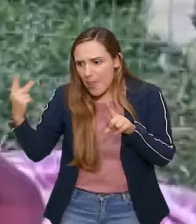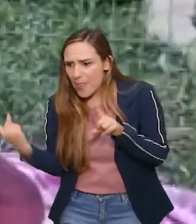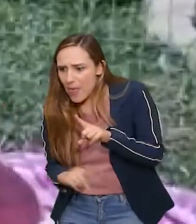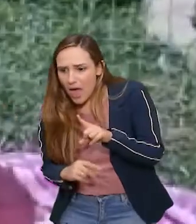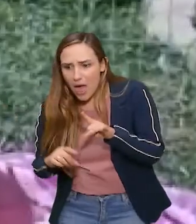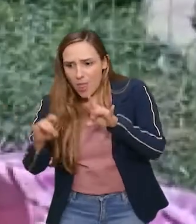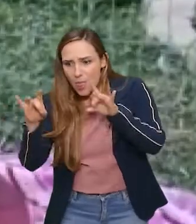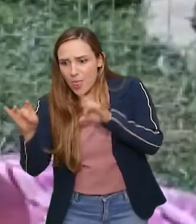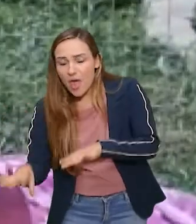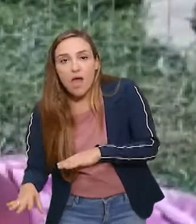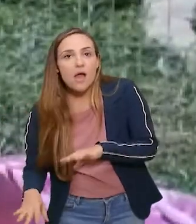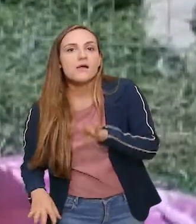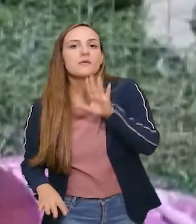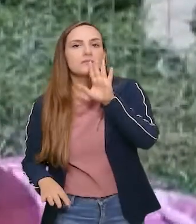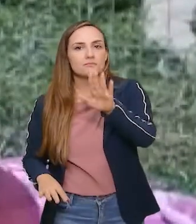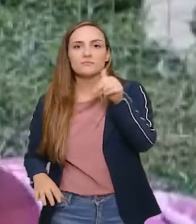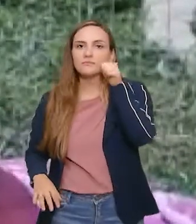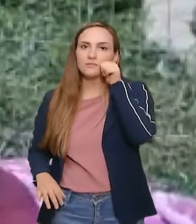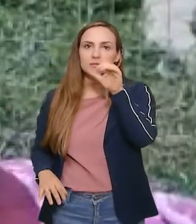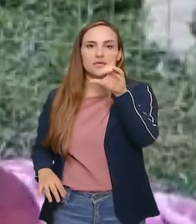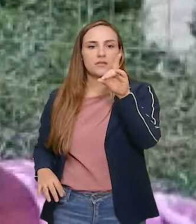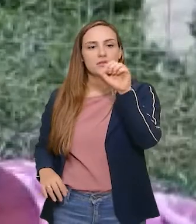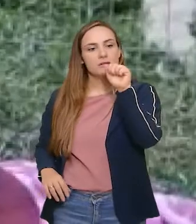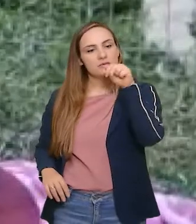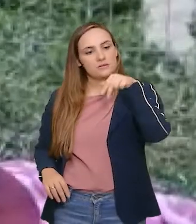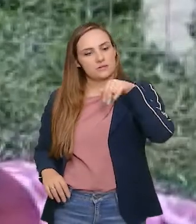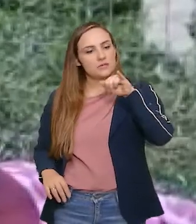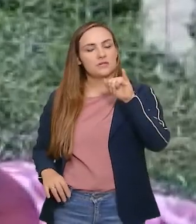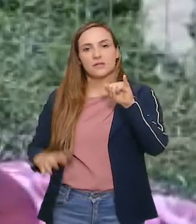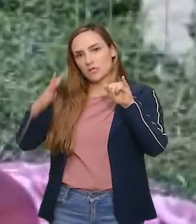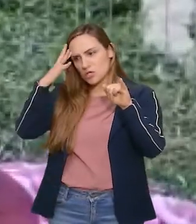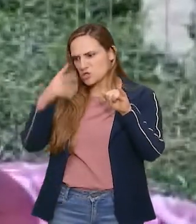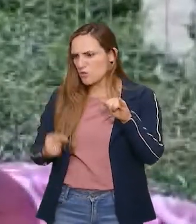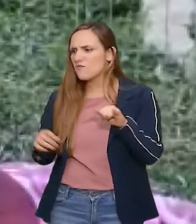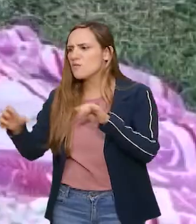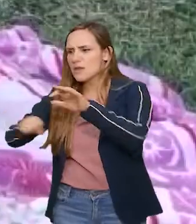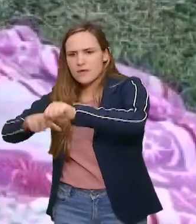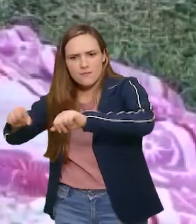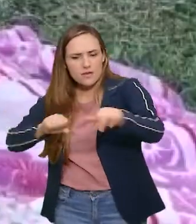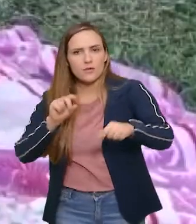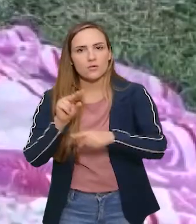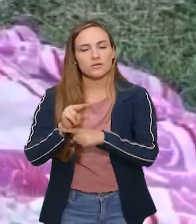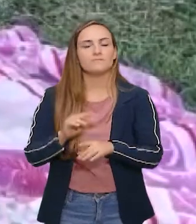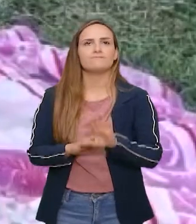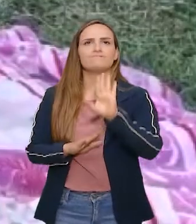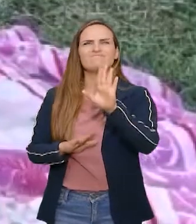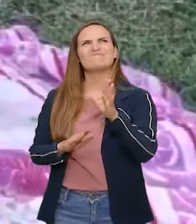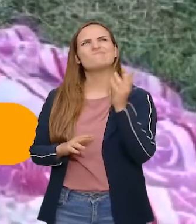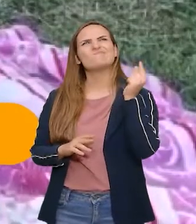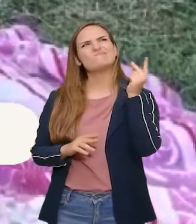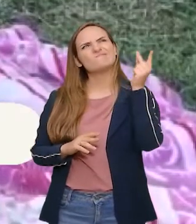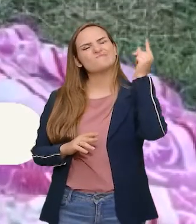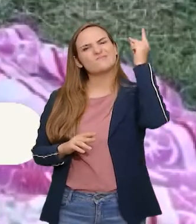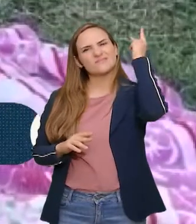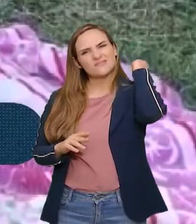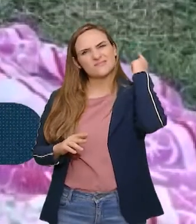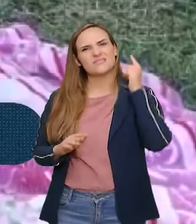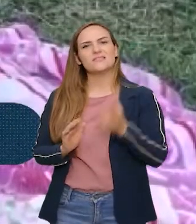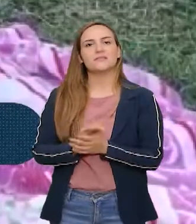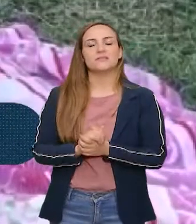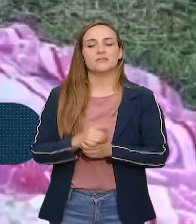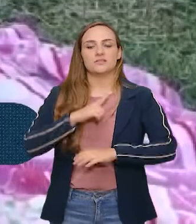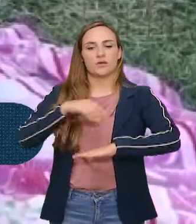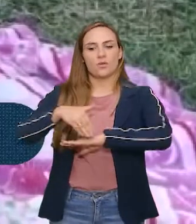tratos. Foi a sensibilidade da Dani que deu vida a esse trabalho. Eu resgatei um cachorro há muito tempo atrás,